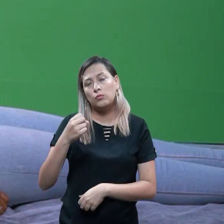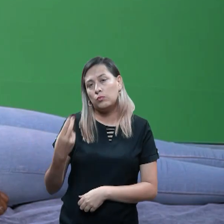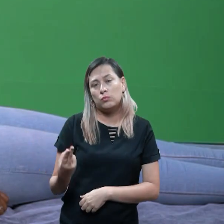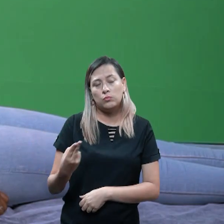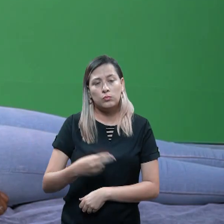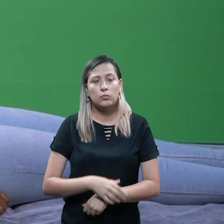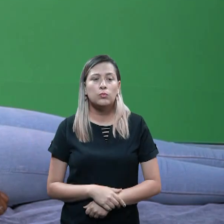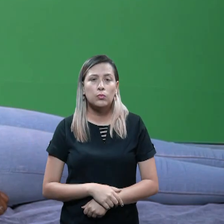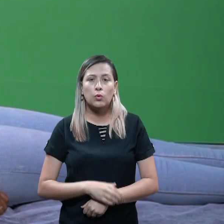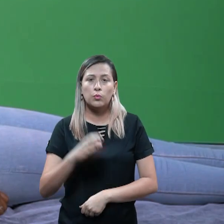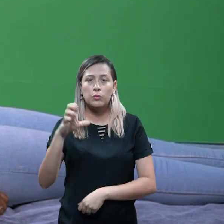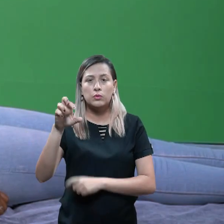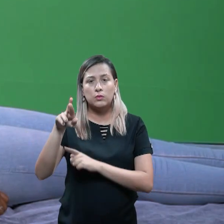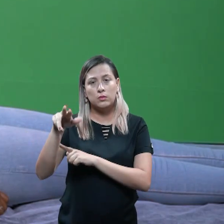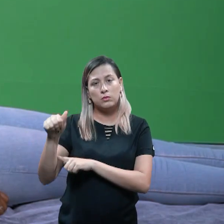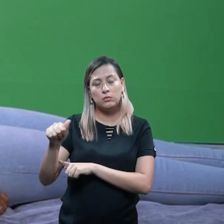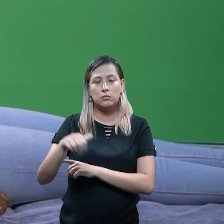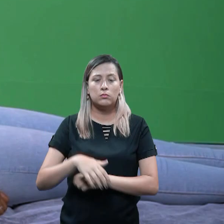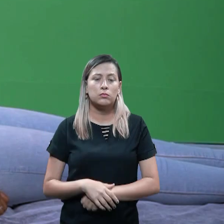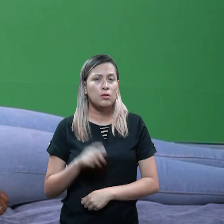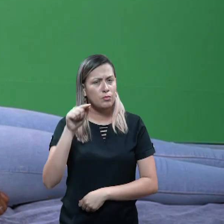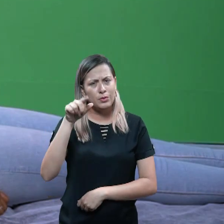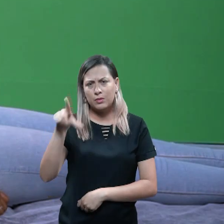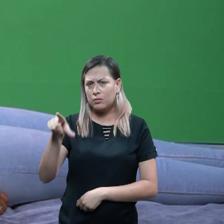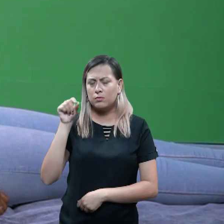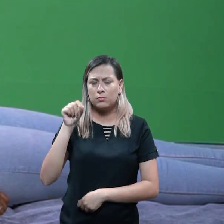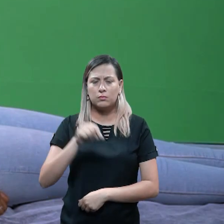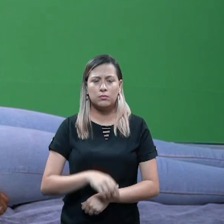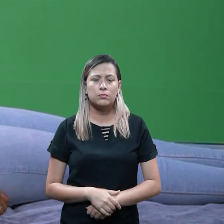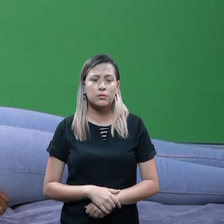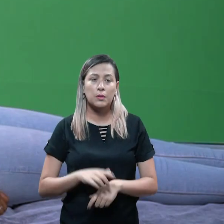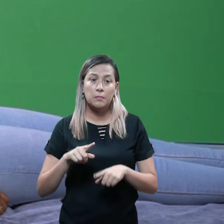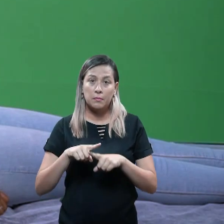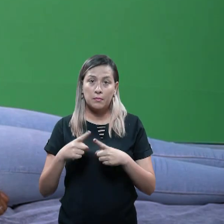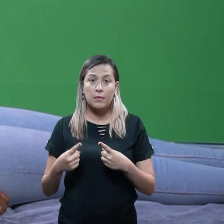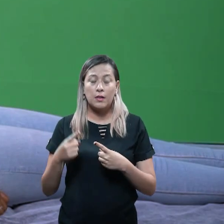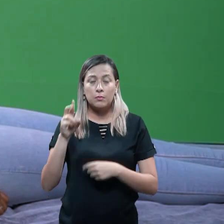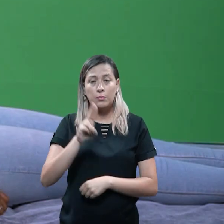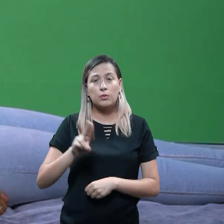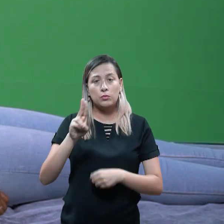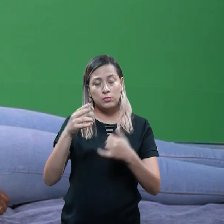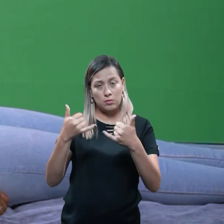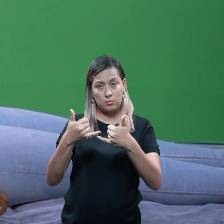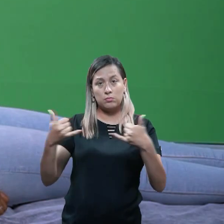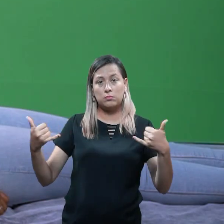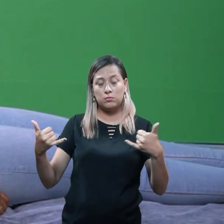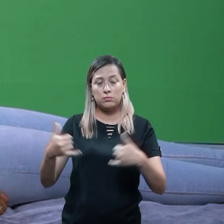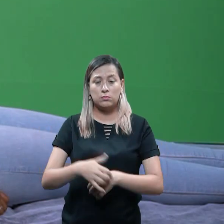com cera. Isso fica a seu critério. Mas para fazer com a linha,